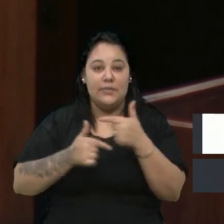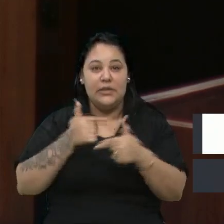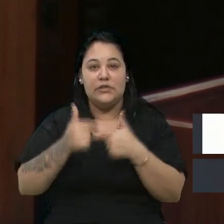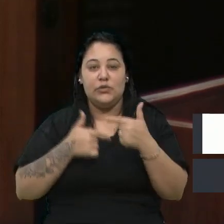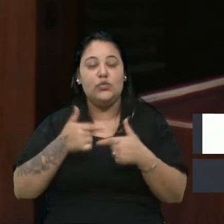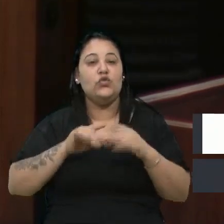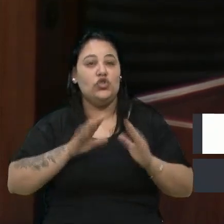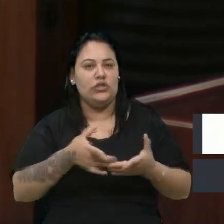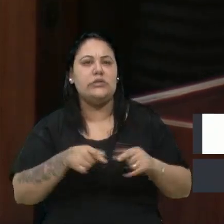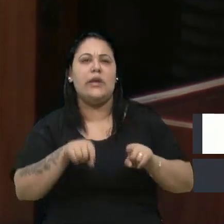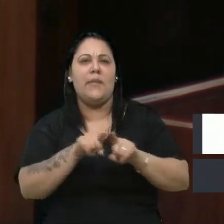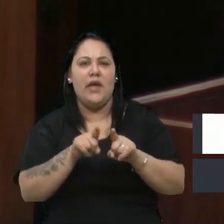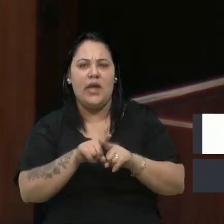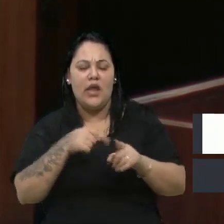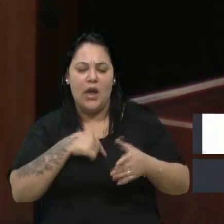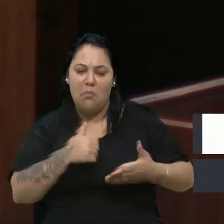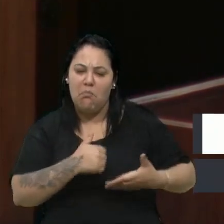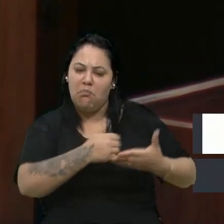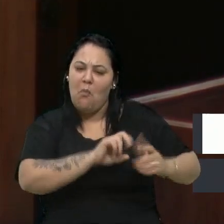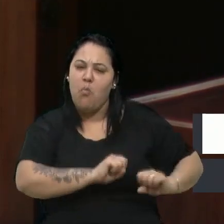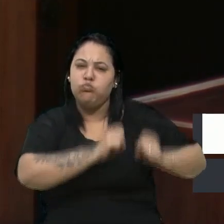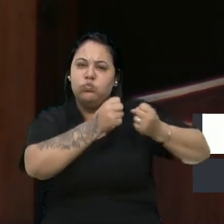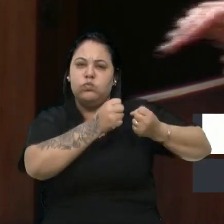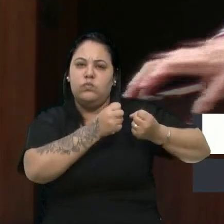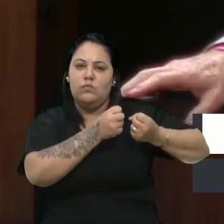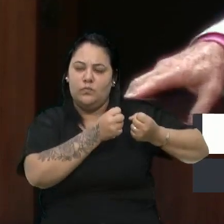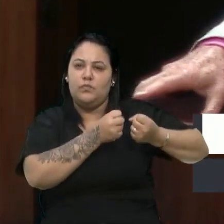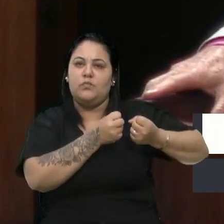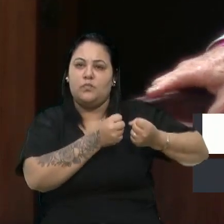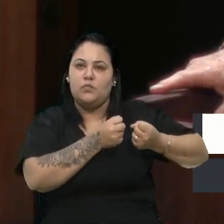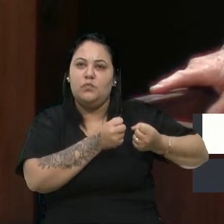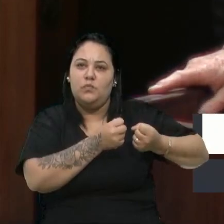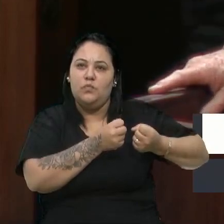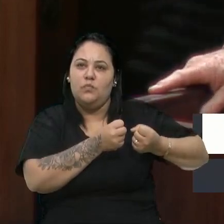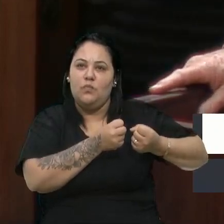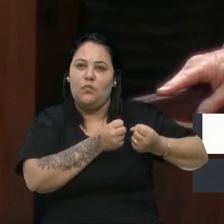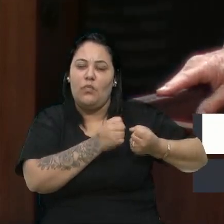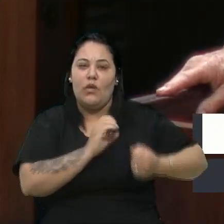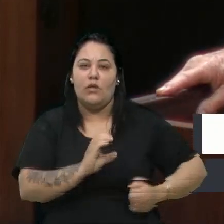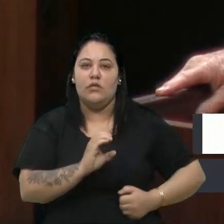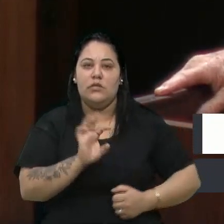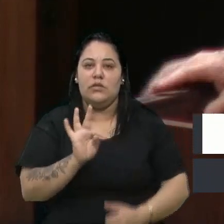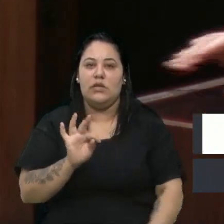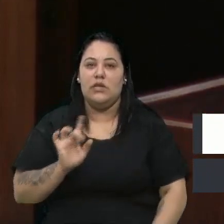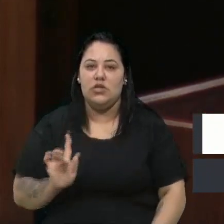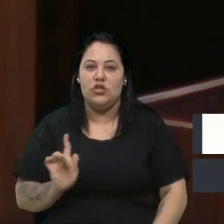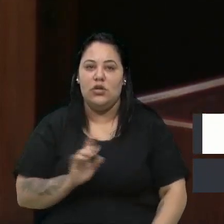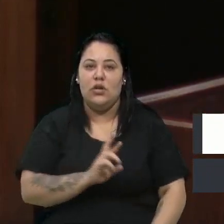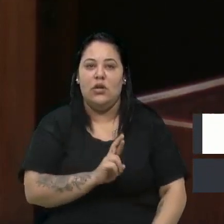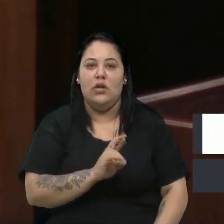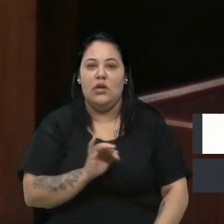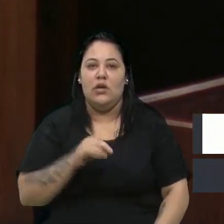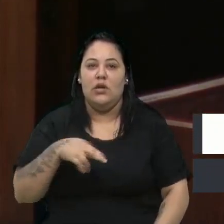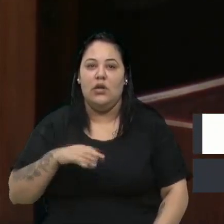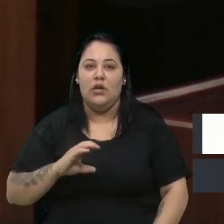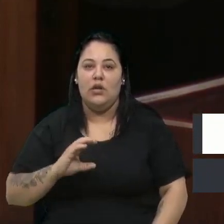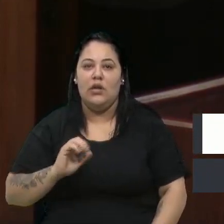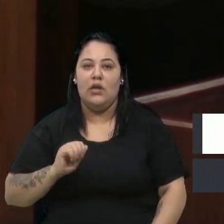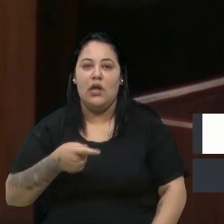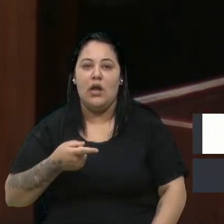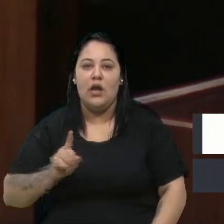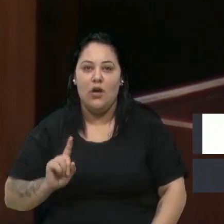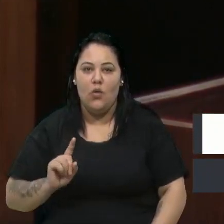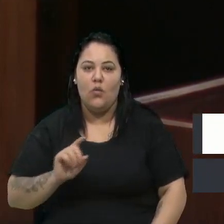trabalhando e defendendo o CTG Rincão da Lealdade. O CTG Rincão